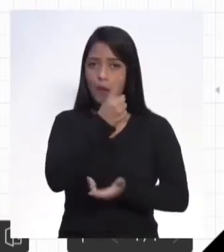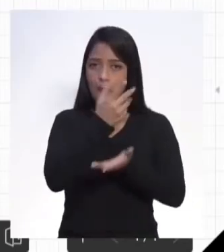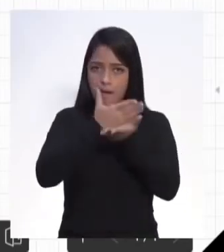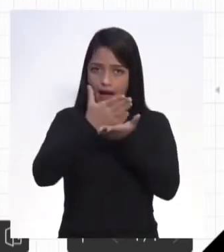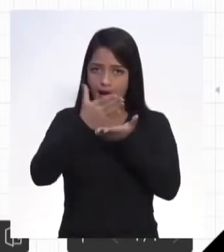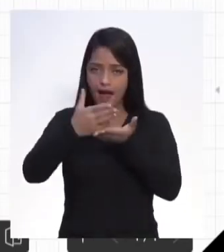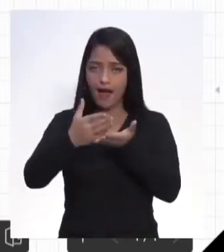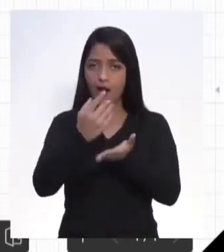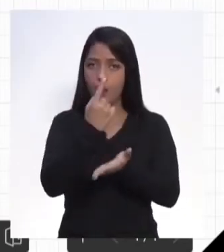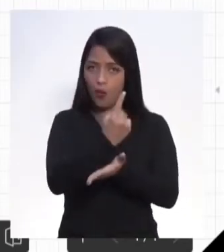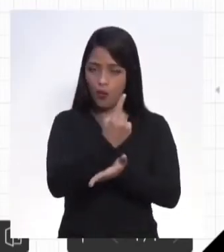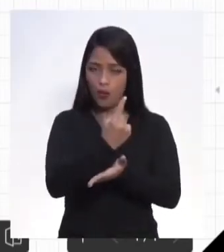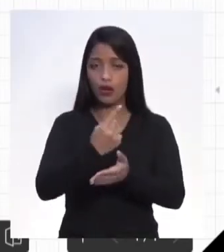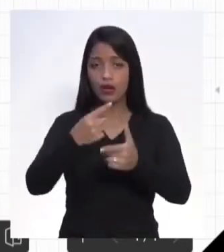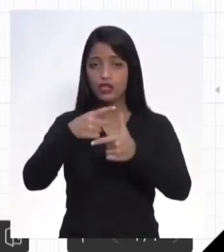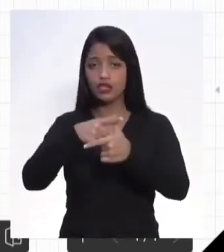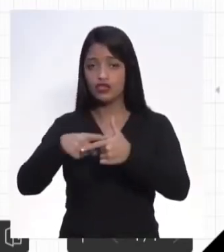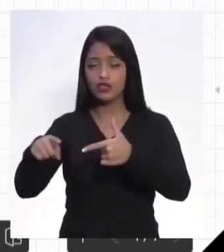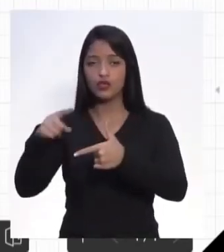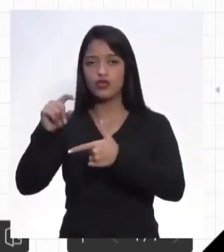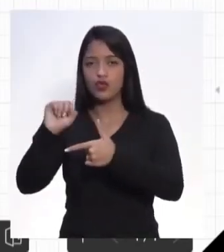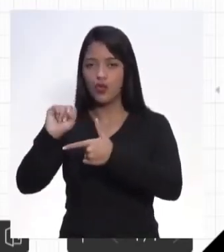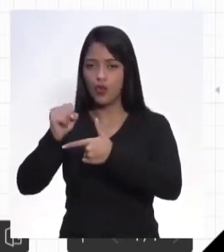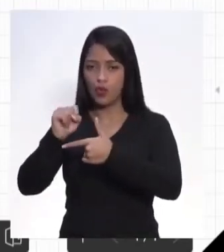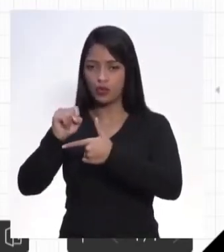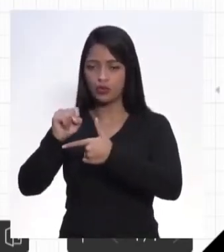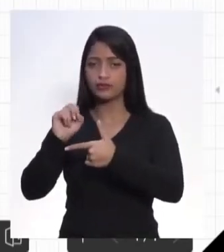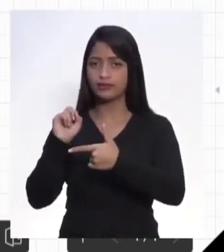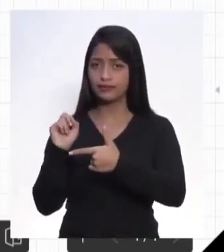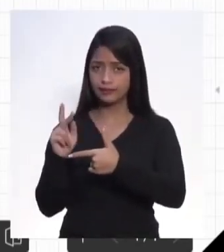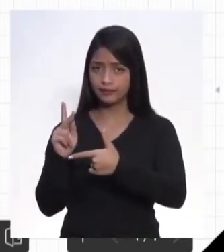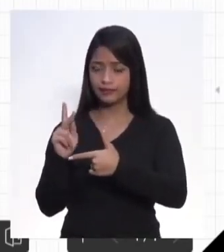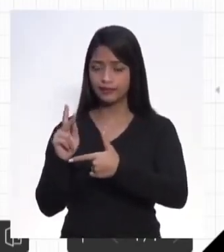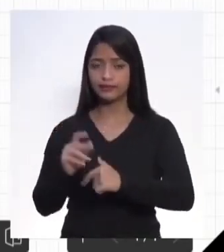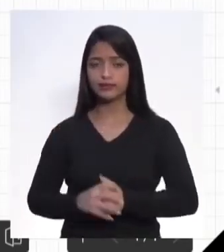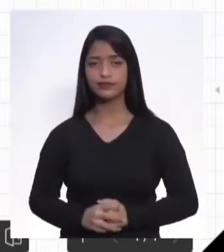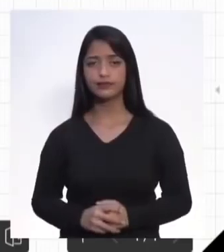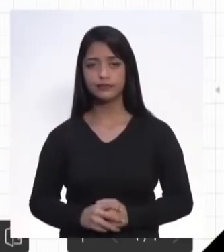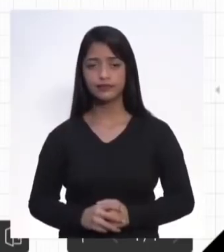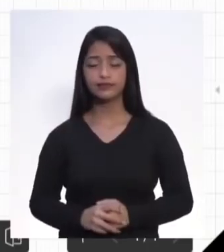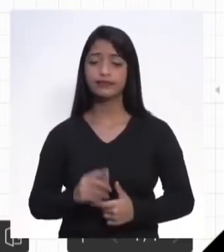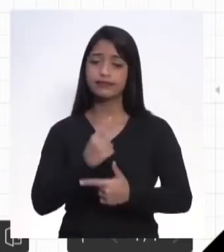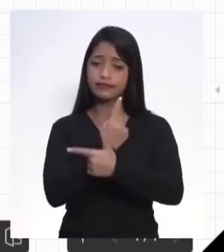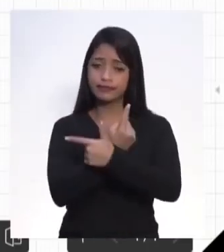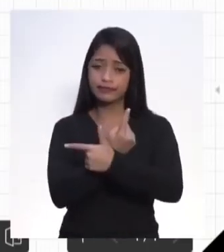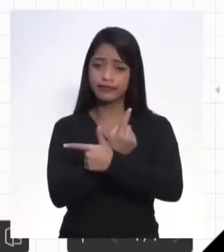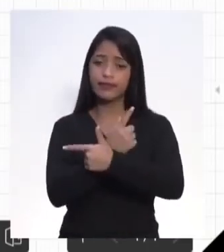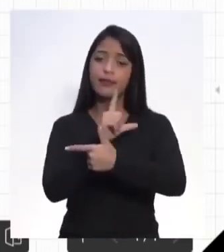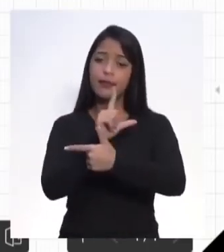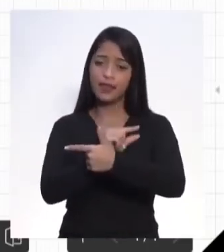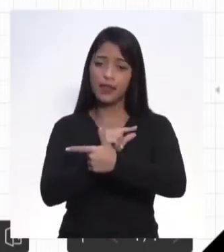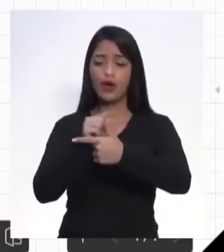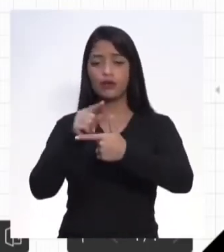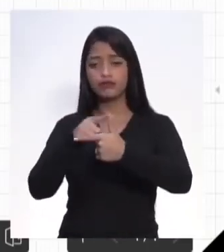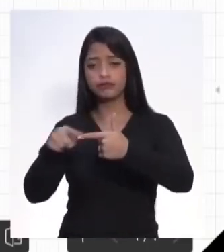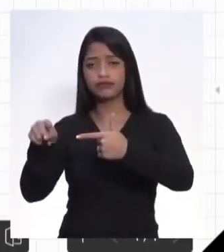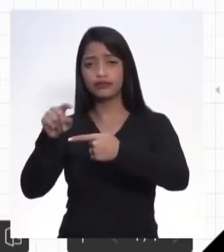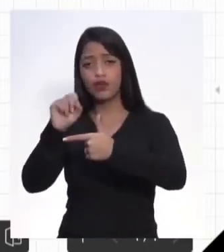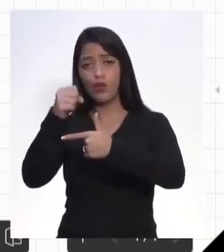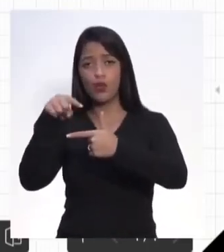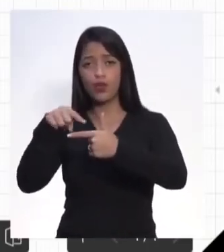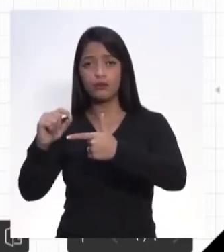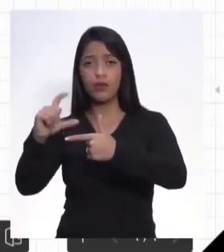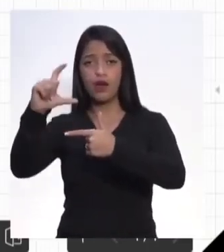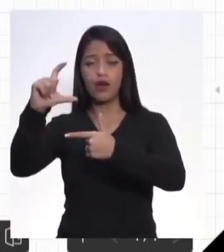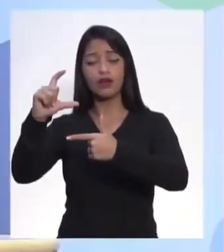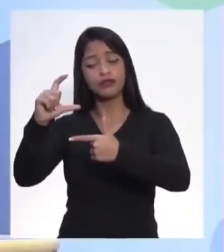dividir por 8. Tudo bem? Ou seja, a parte é menor que o todo. Vou cair numa resolução decimal,